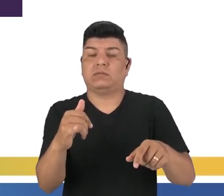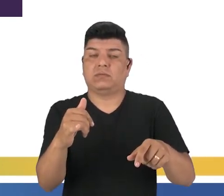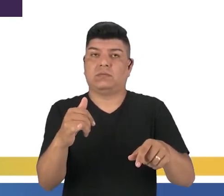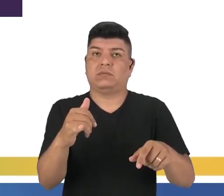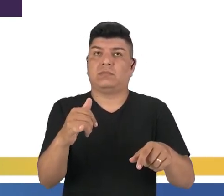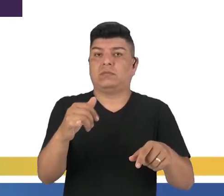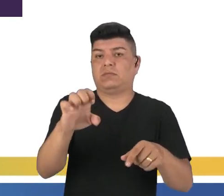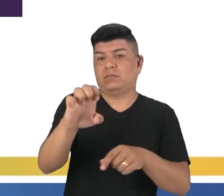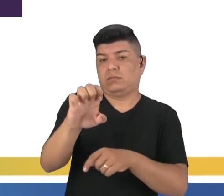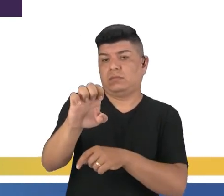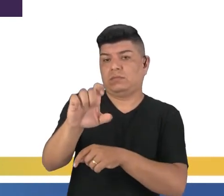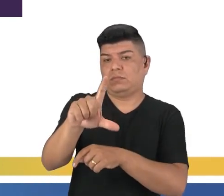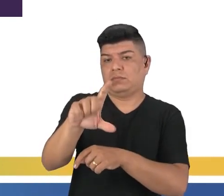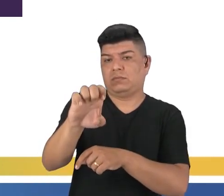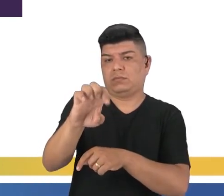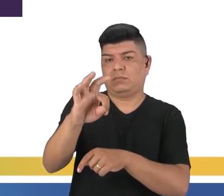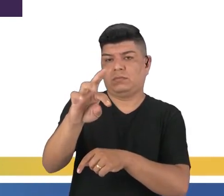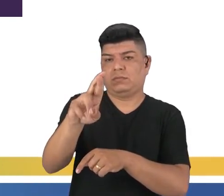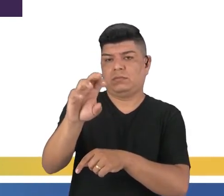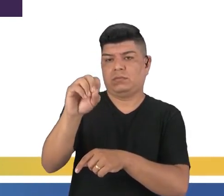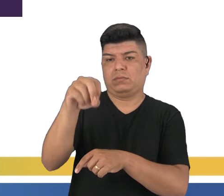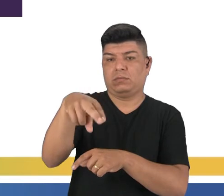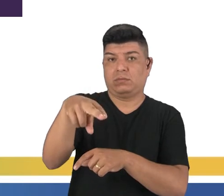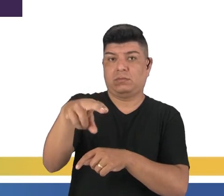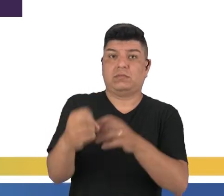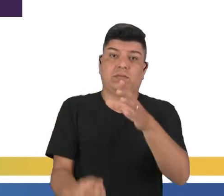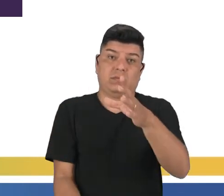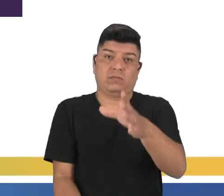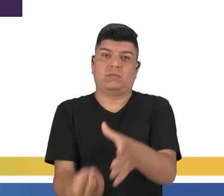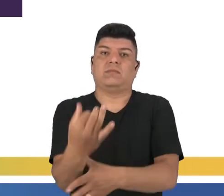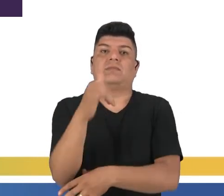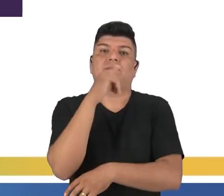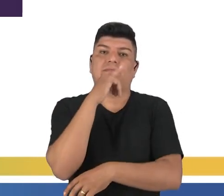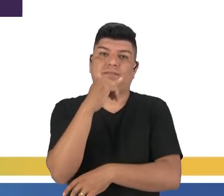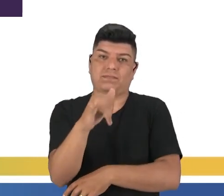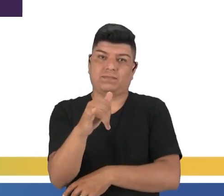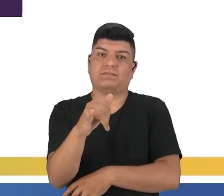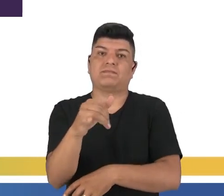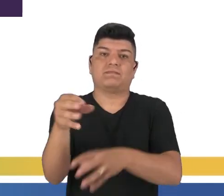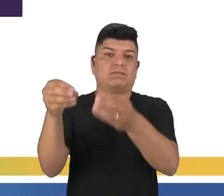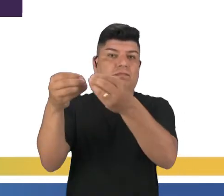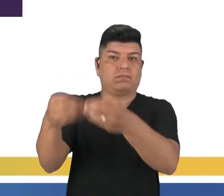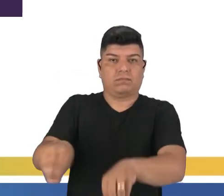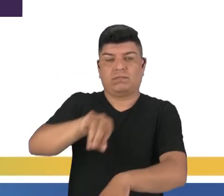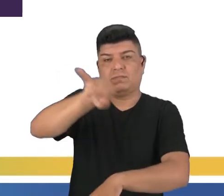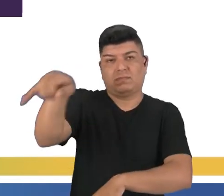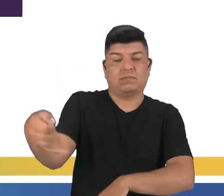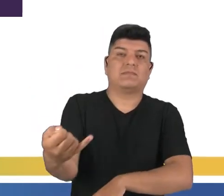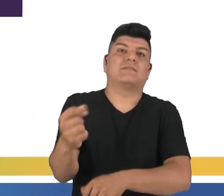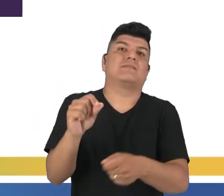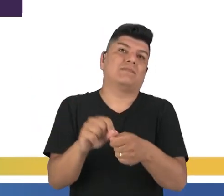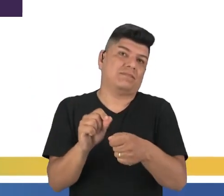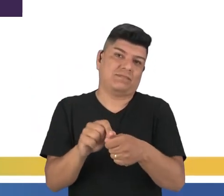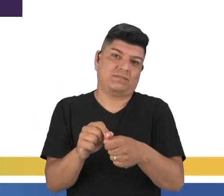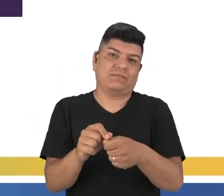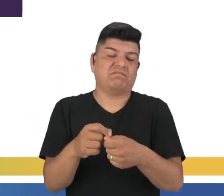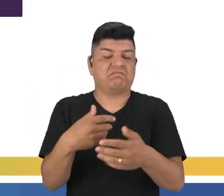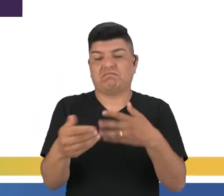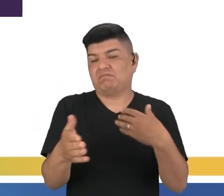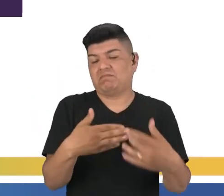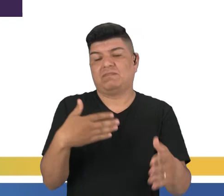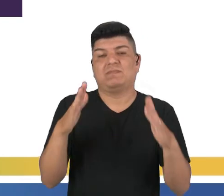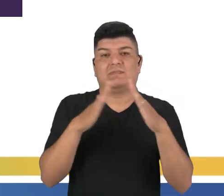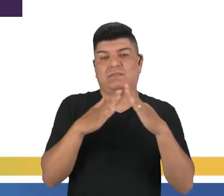o elétron ele forma a eletricidade. E aí a gente consequentemente aproveita a eletricidade para fazer o que quiser em casa, né?